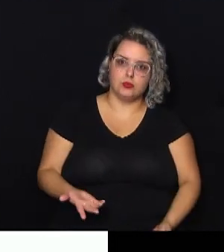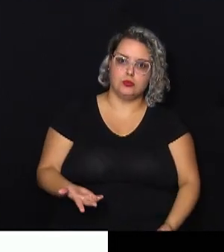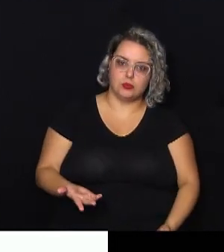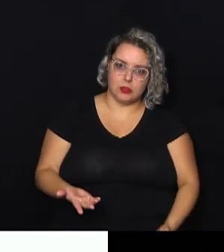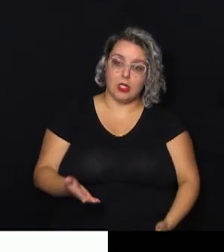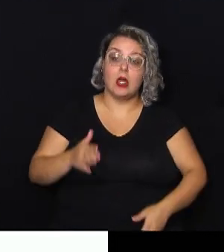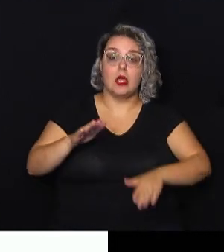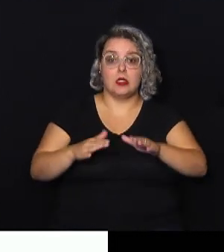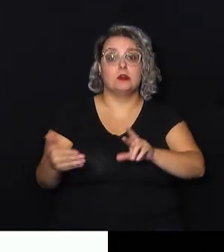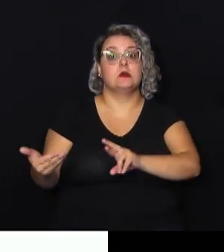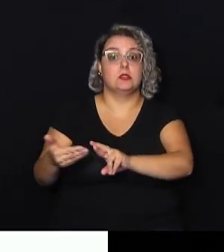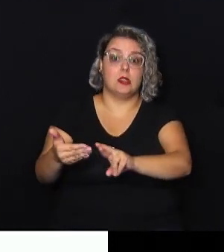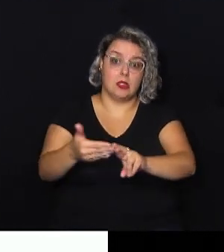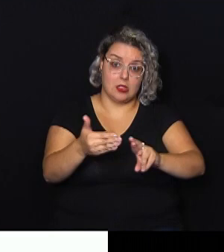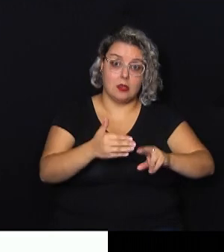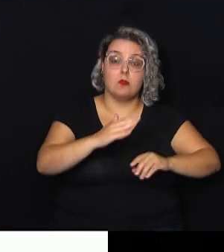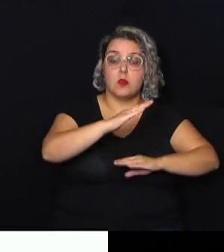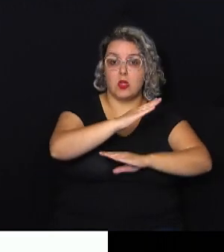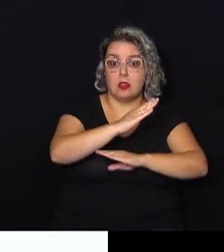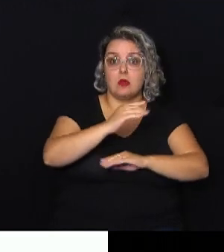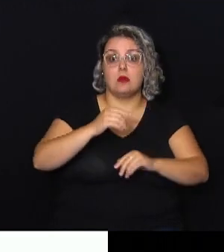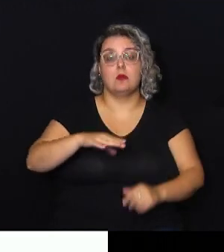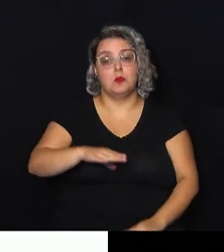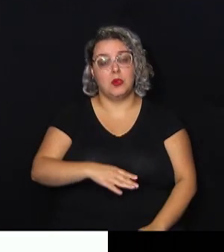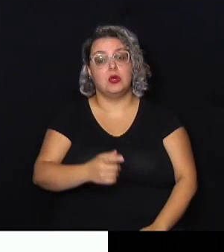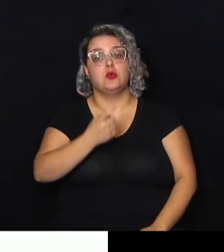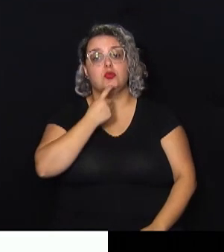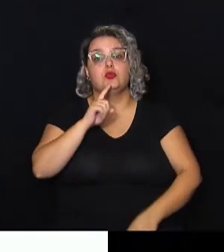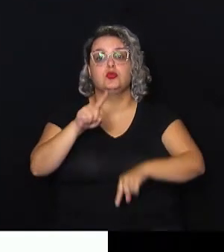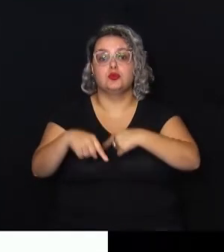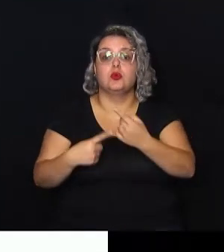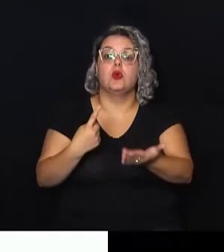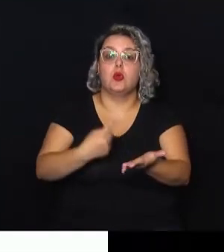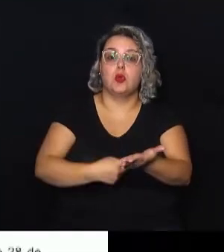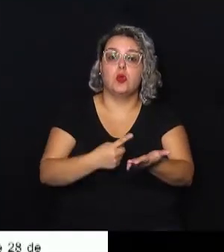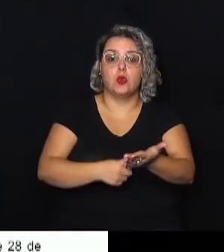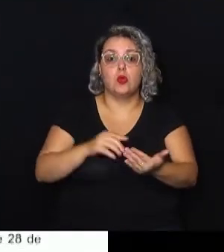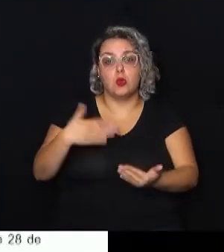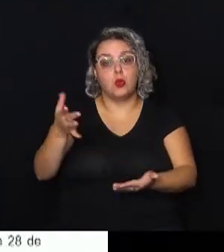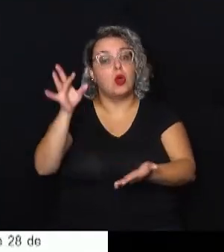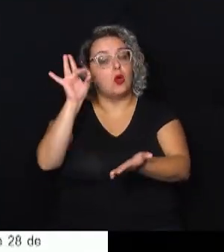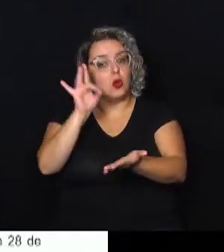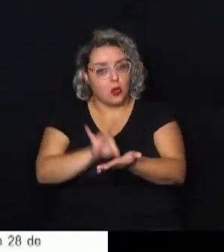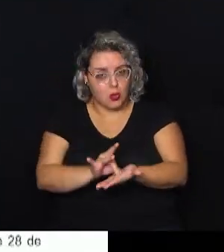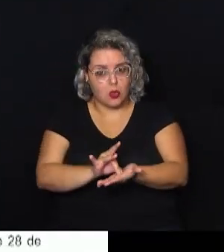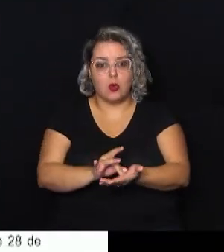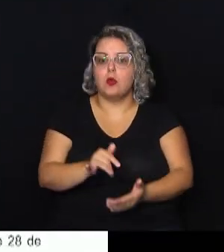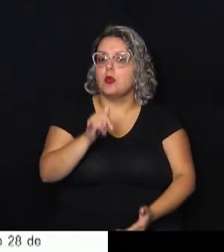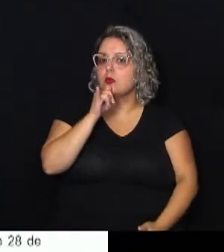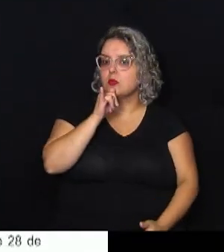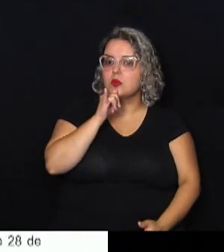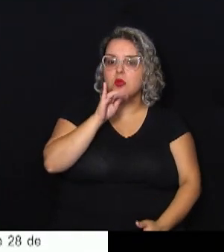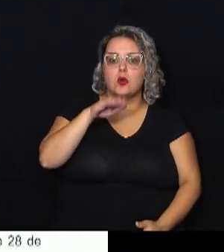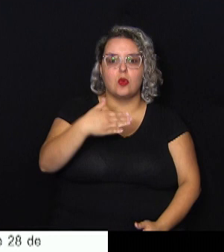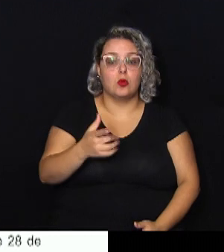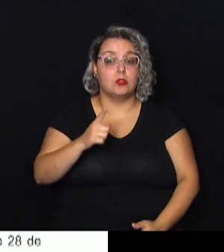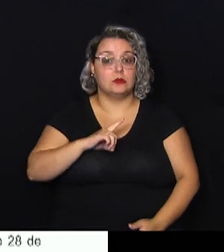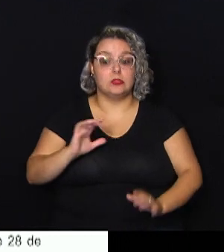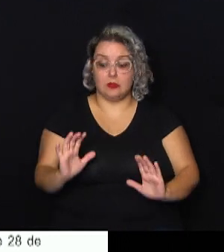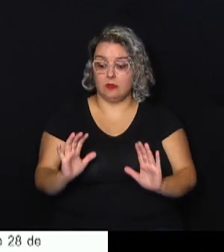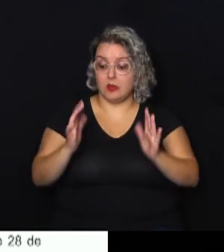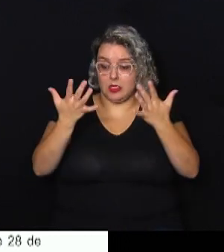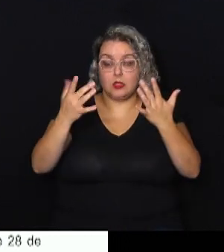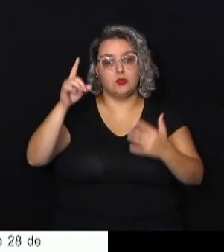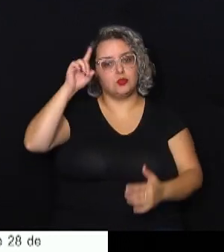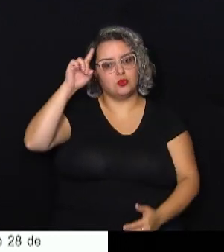até representando a Câmara Municipal de Campinas em compromissos oficiais, como por exemplo quando tem cerimônias do dia